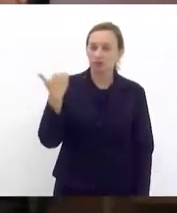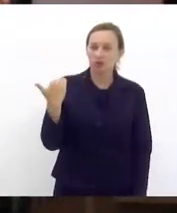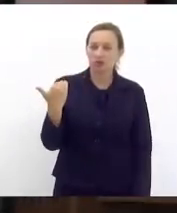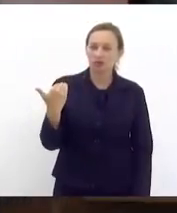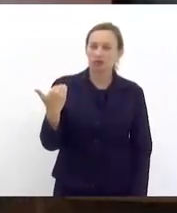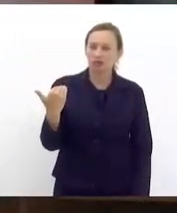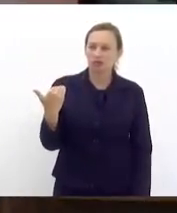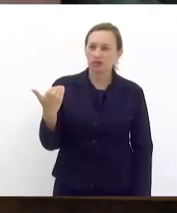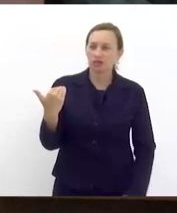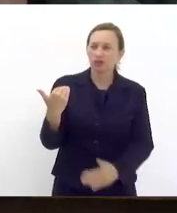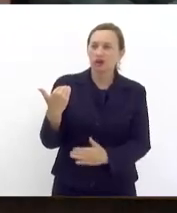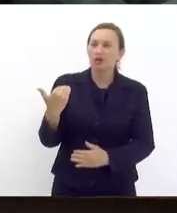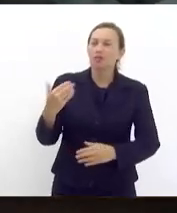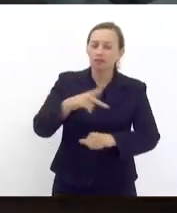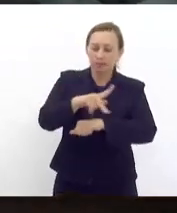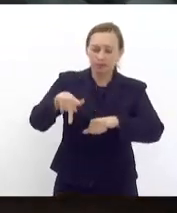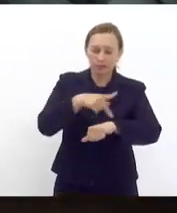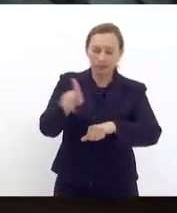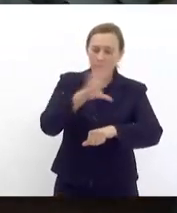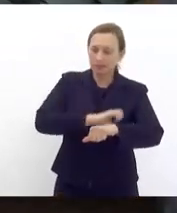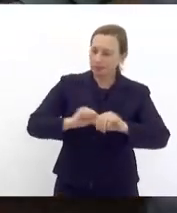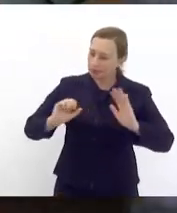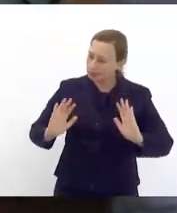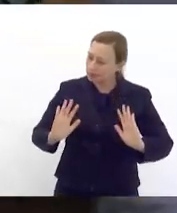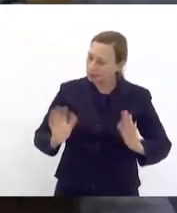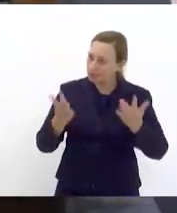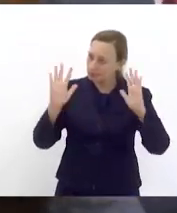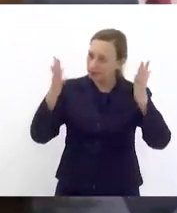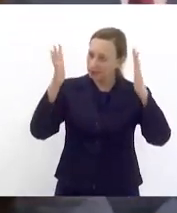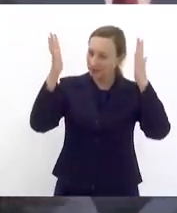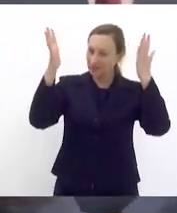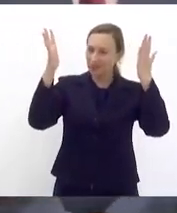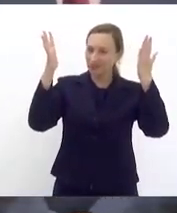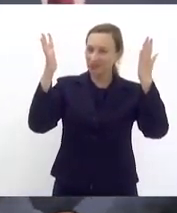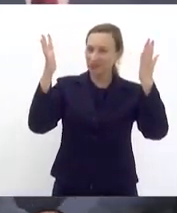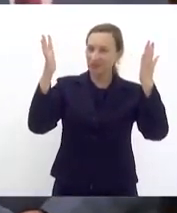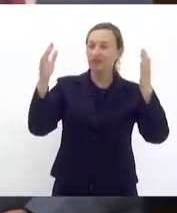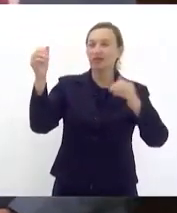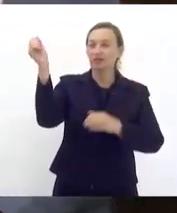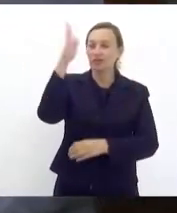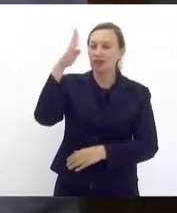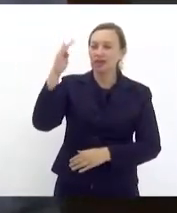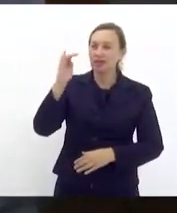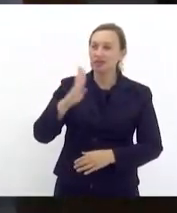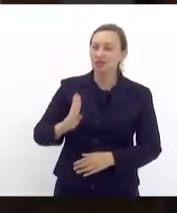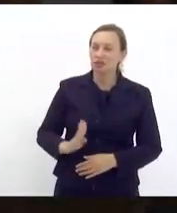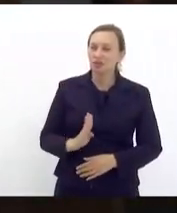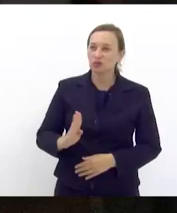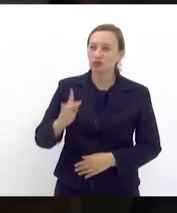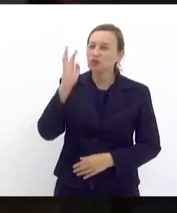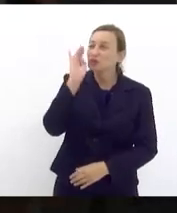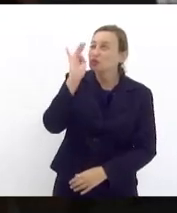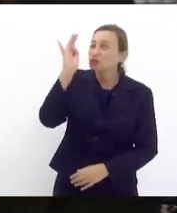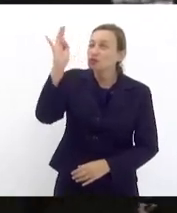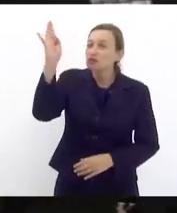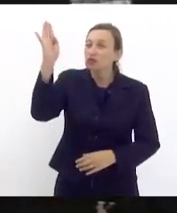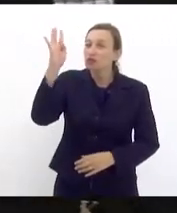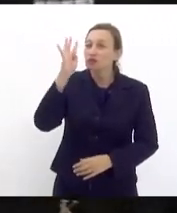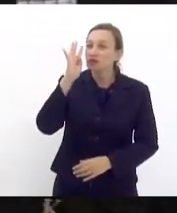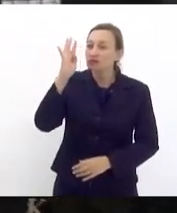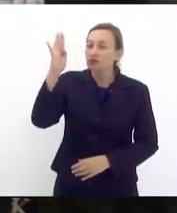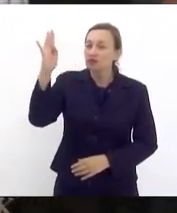própria morte. Ó pátria amada, toda a terra, salve, salve. Brasil, um sonho intenso,